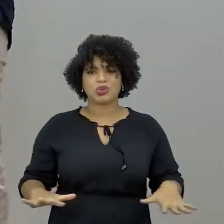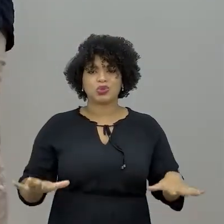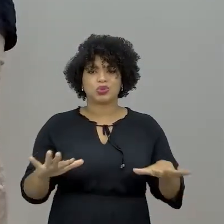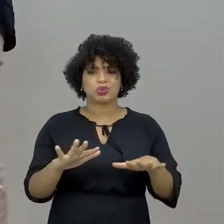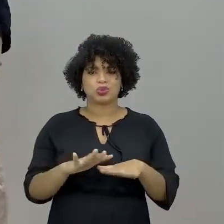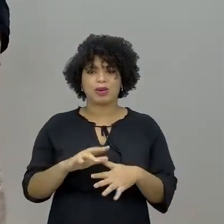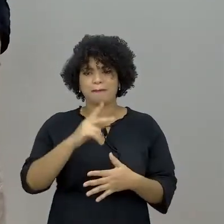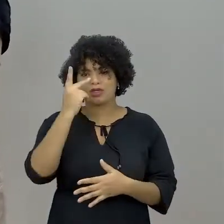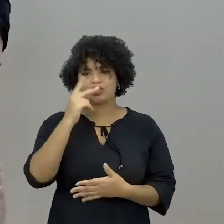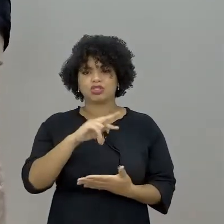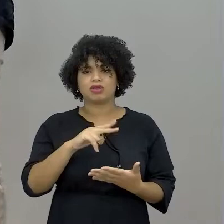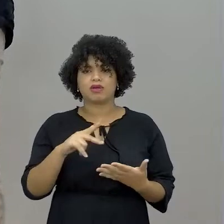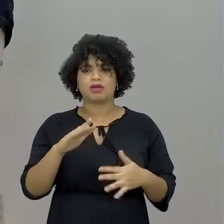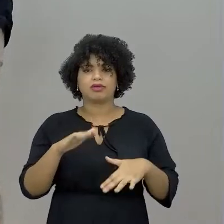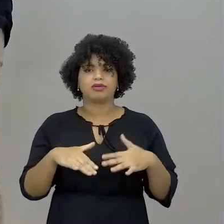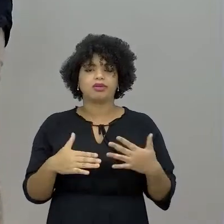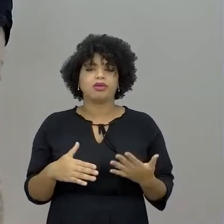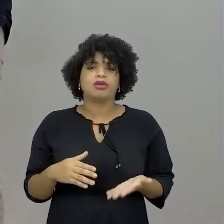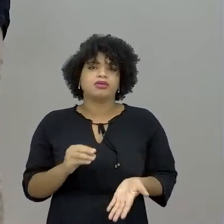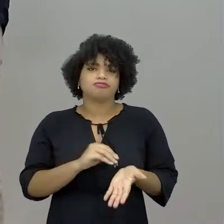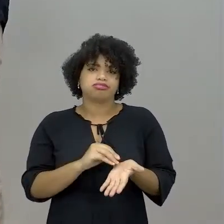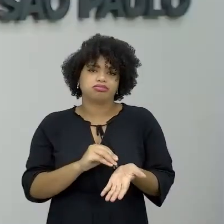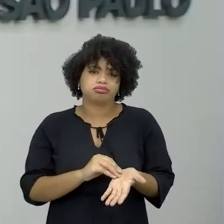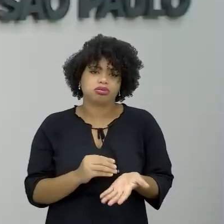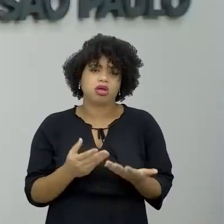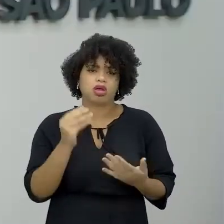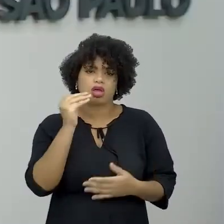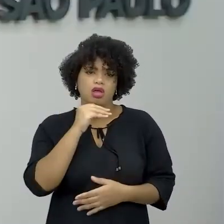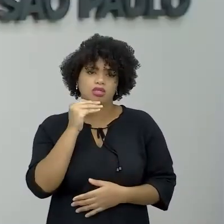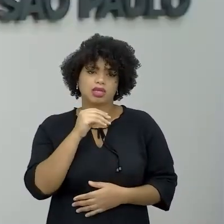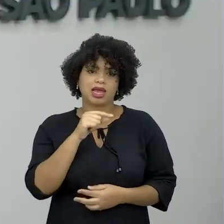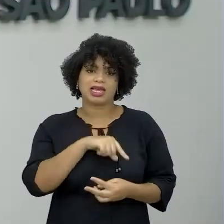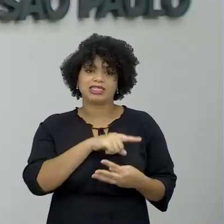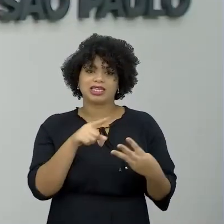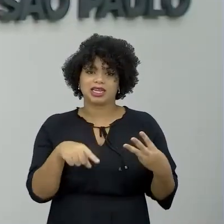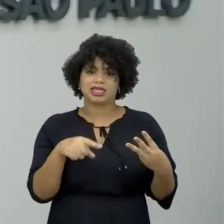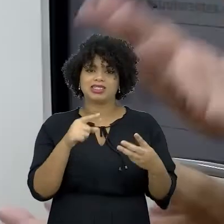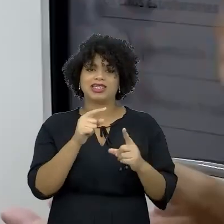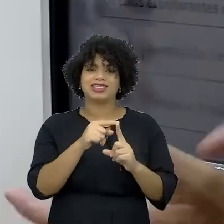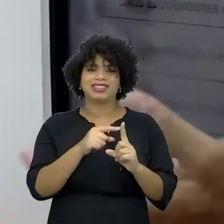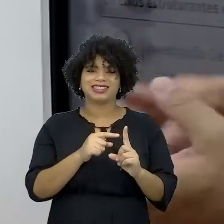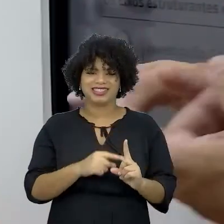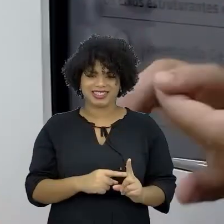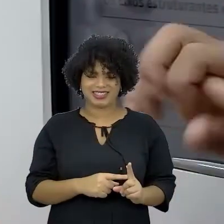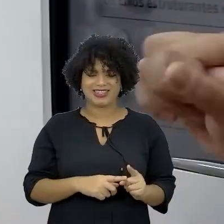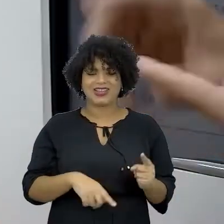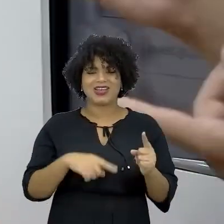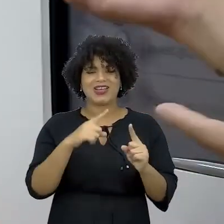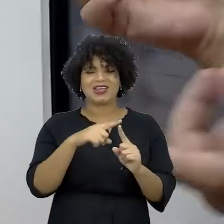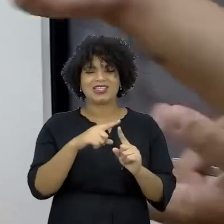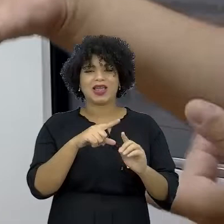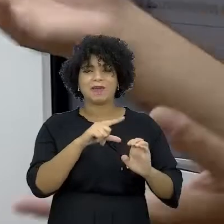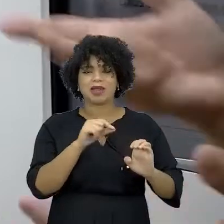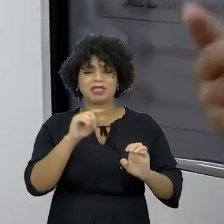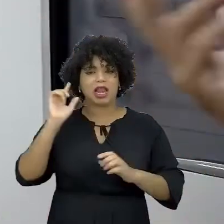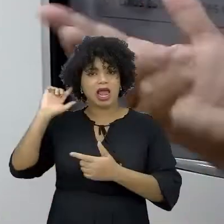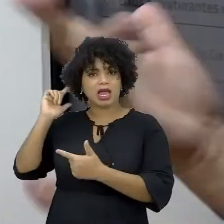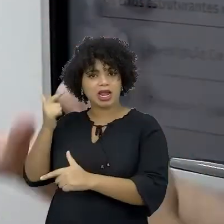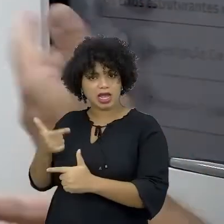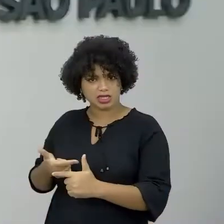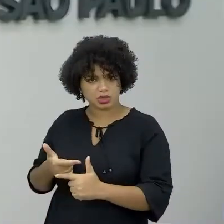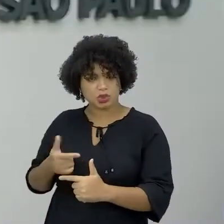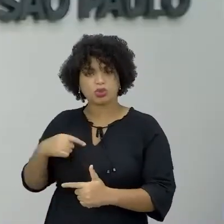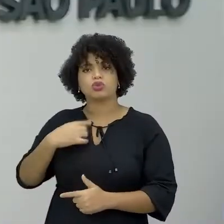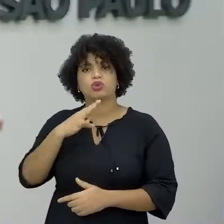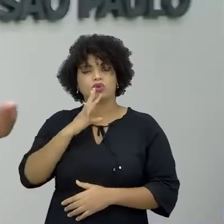em situação de carência, né? E existem 3 tipos de empreendedorismo, né? Que é o empreendedorismo clássico, que é esse que a gente